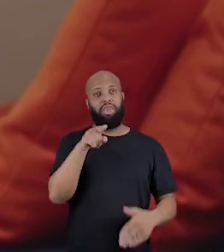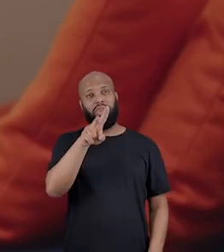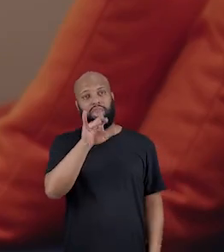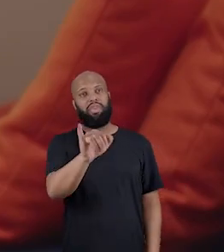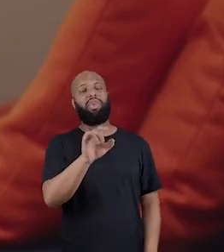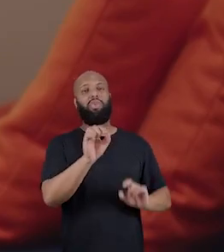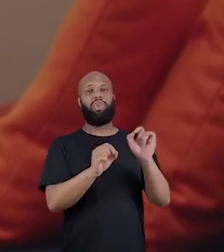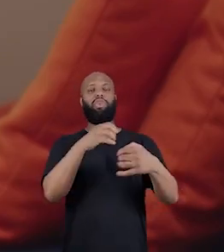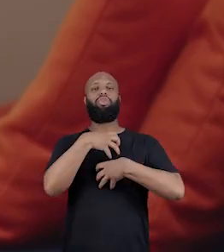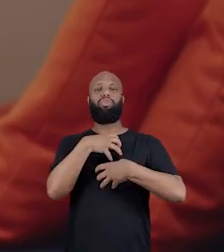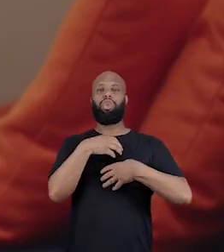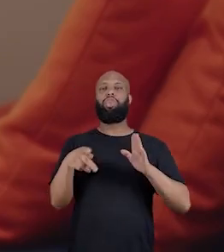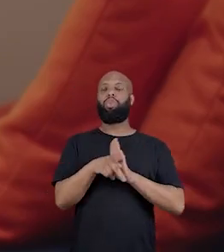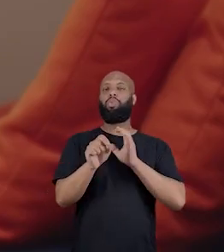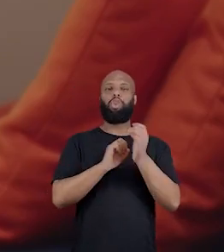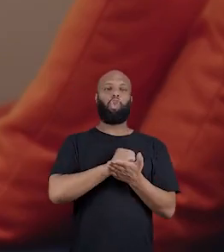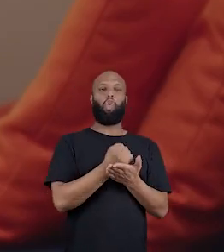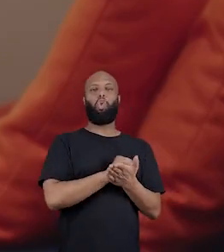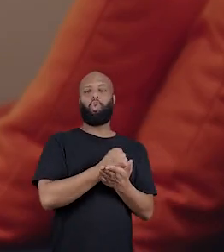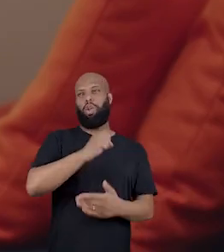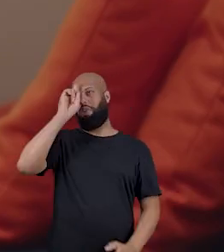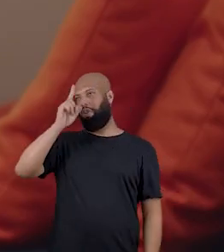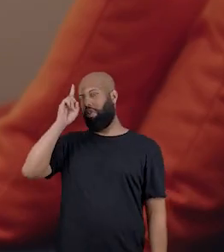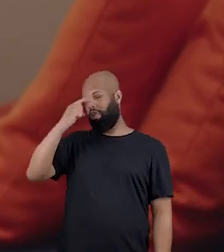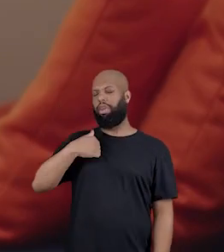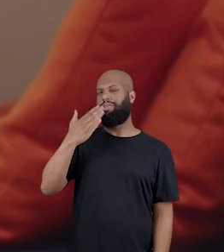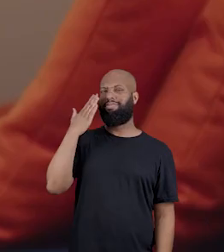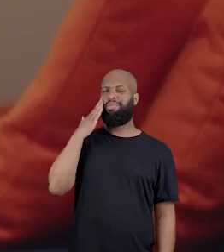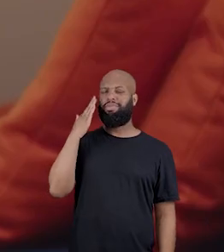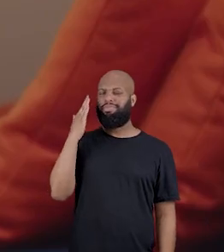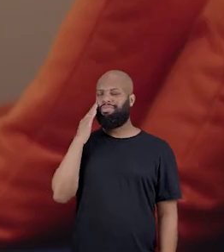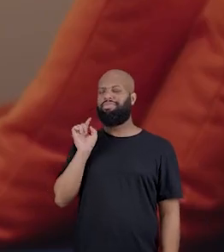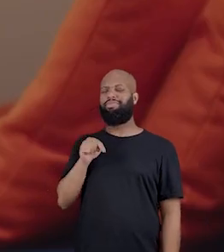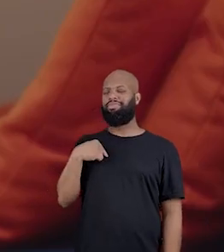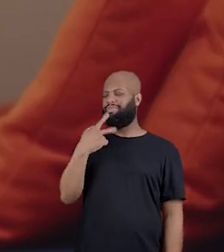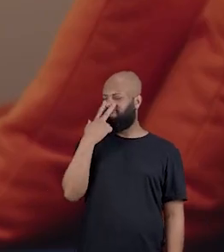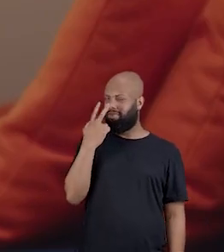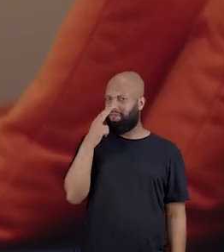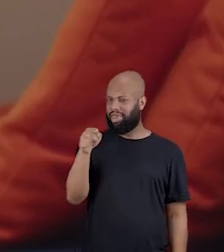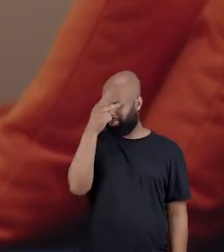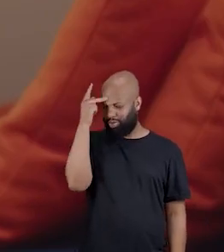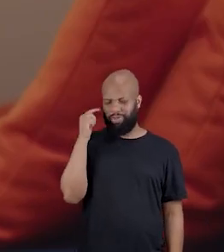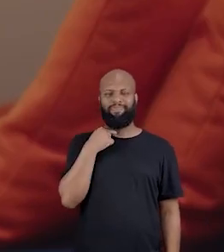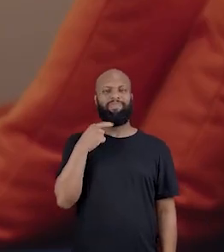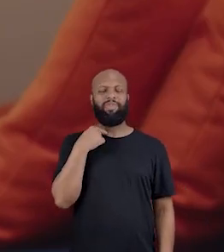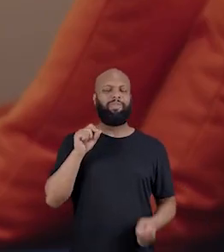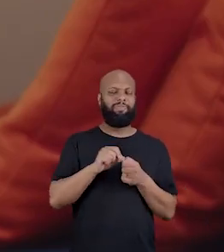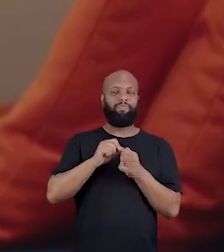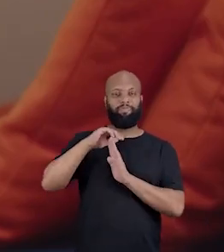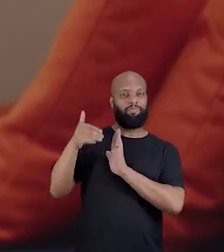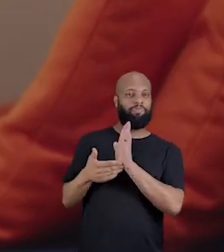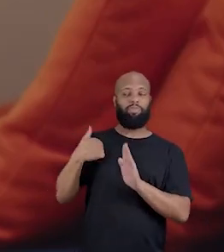precisa, você vai entrar no modo comando e controle, porque você vai querer dizer assim, puxa, eu sei que essa pessoa talvez não seja capaz, não está certa, eu vou ter que fazer tudo por